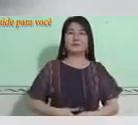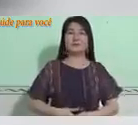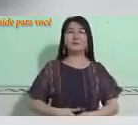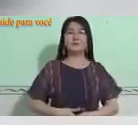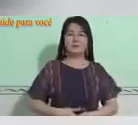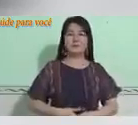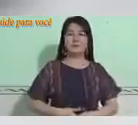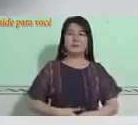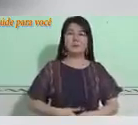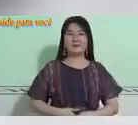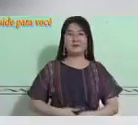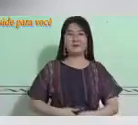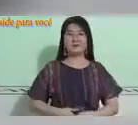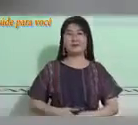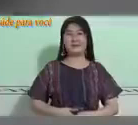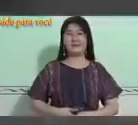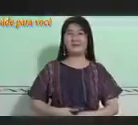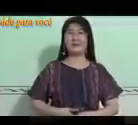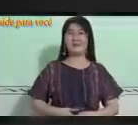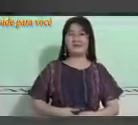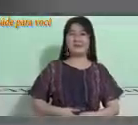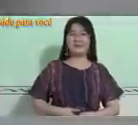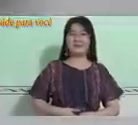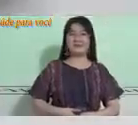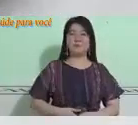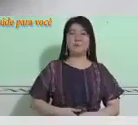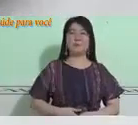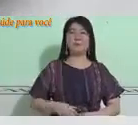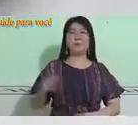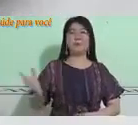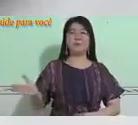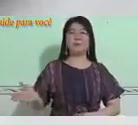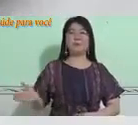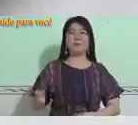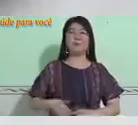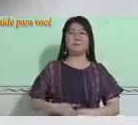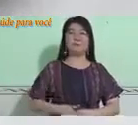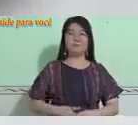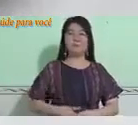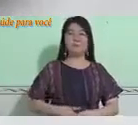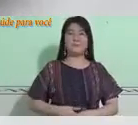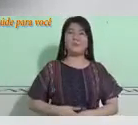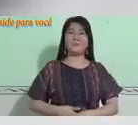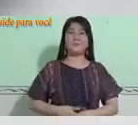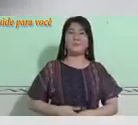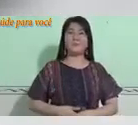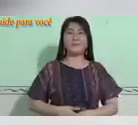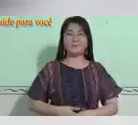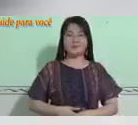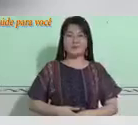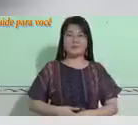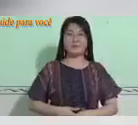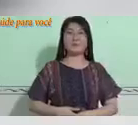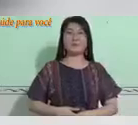todasvias dotest acento agudo culo muito semelhante ao que acontece com as varizes nas pernas parêntese fechado que o